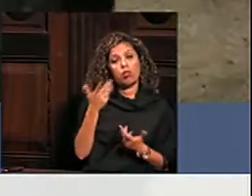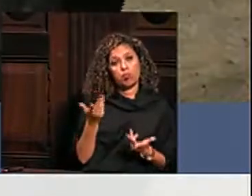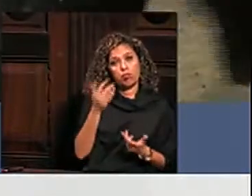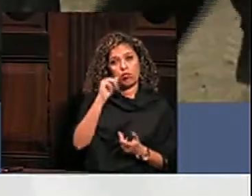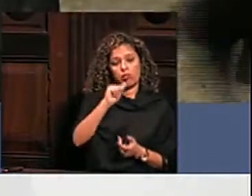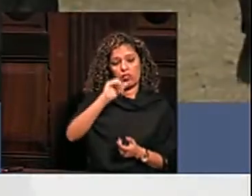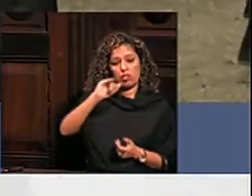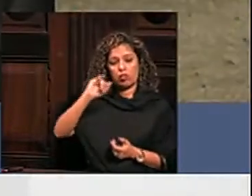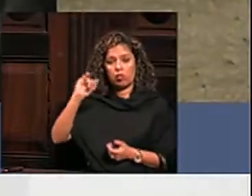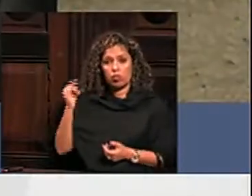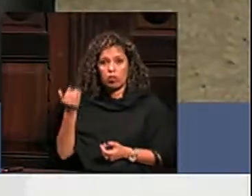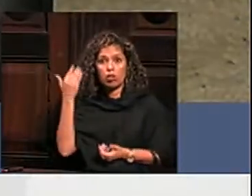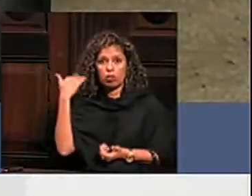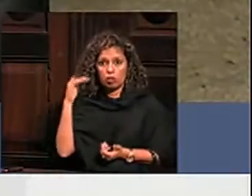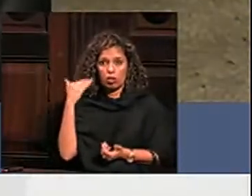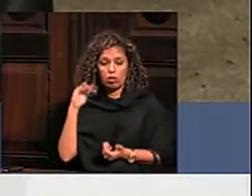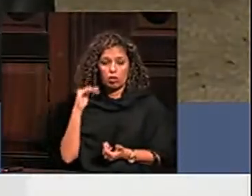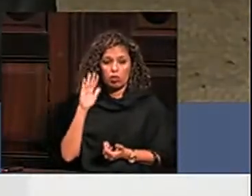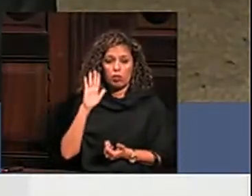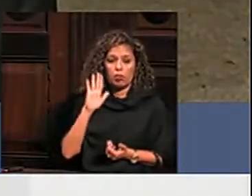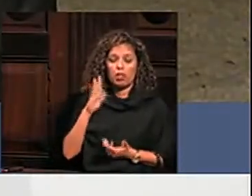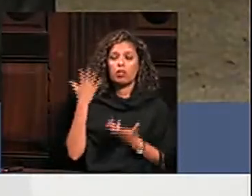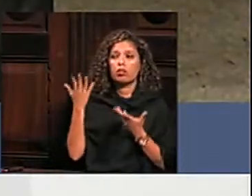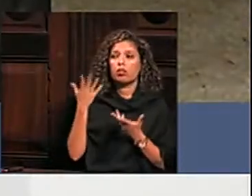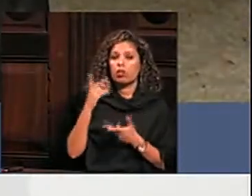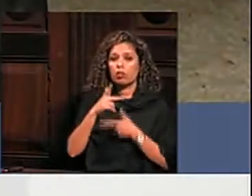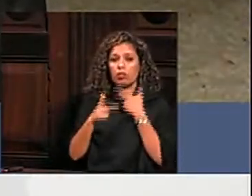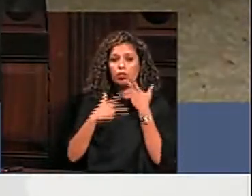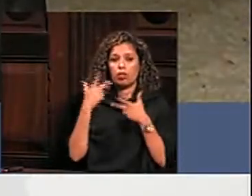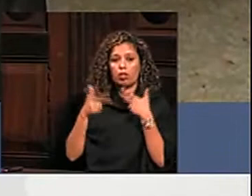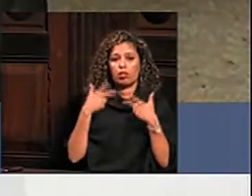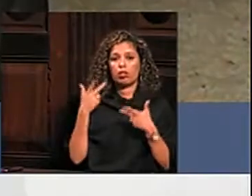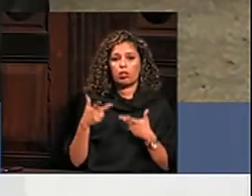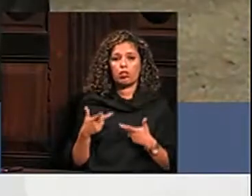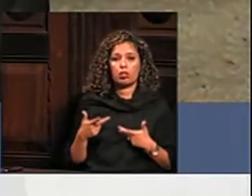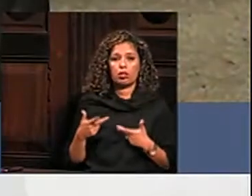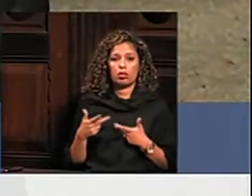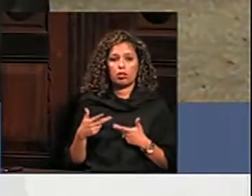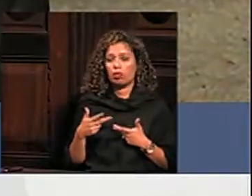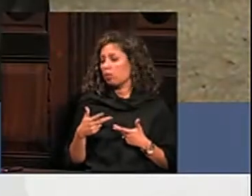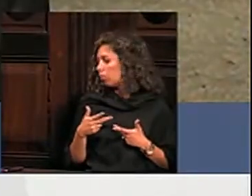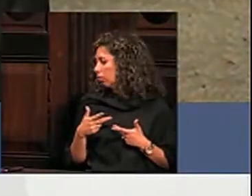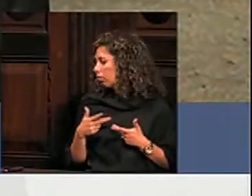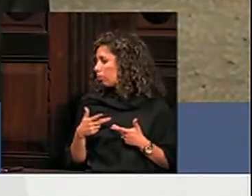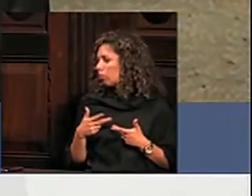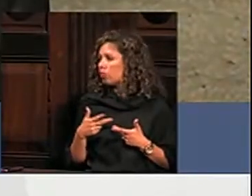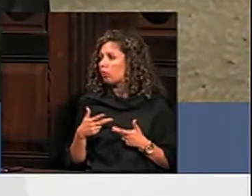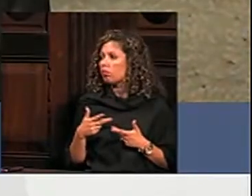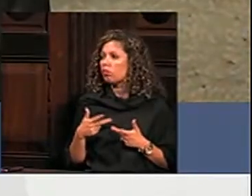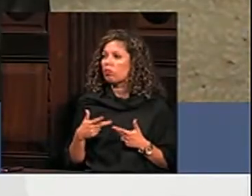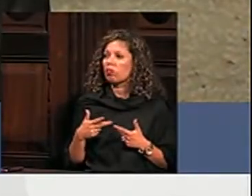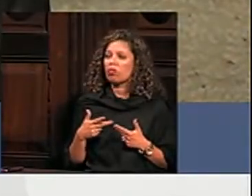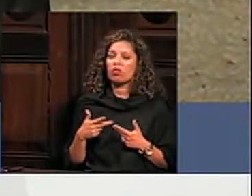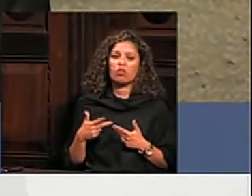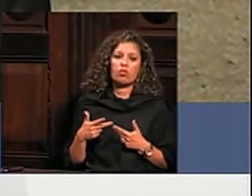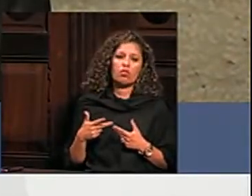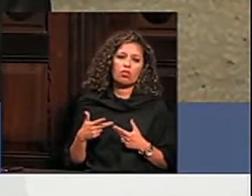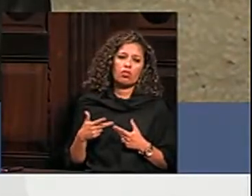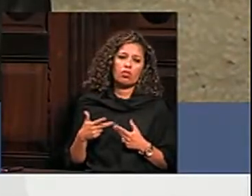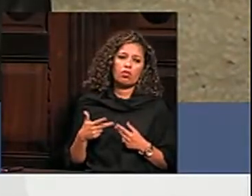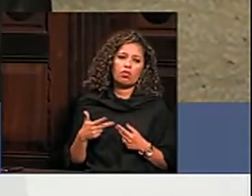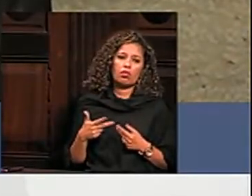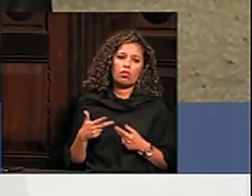compreendeu essa questão. Mas eu queria, para depois a gente prosseguir,